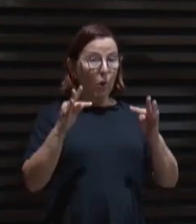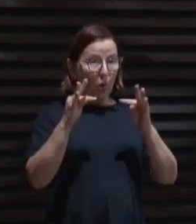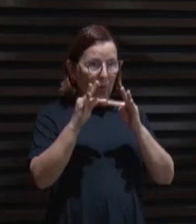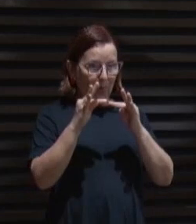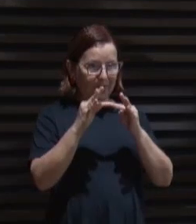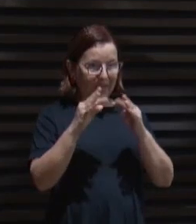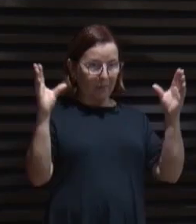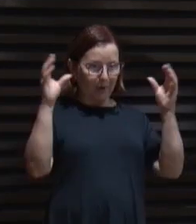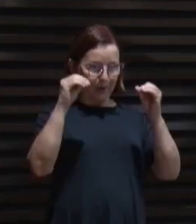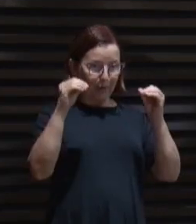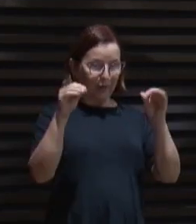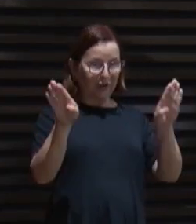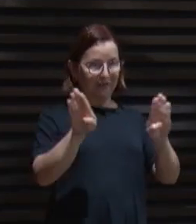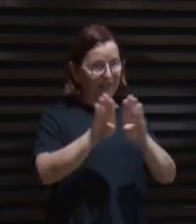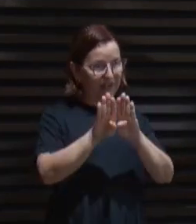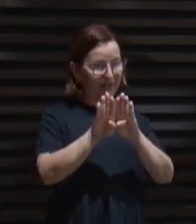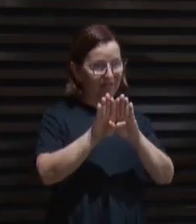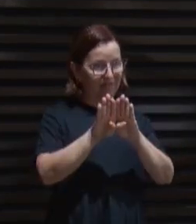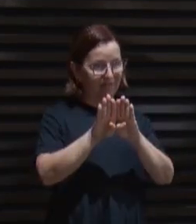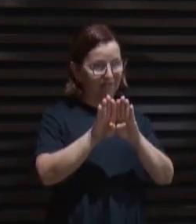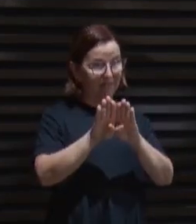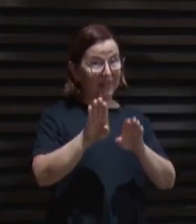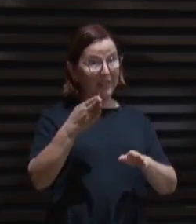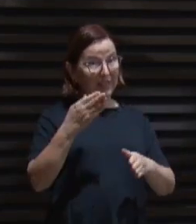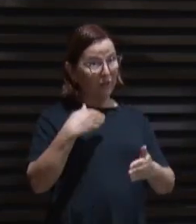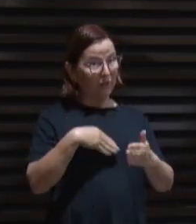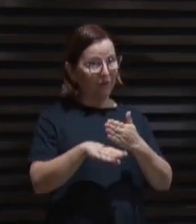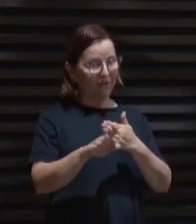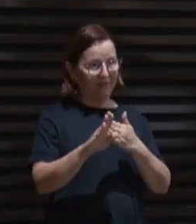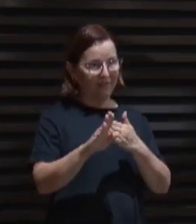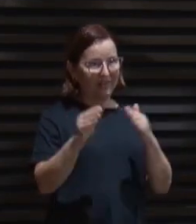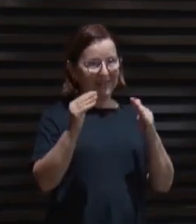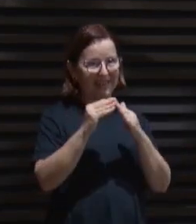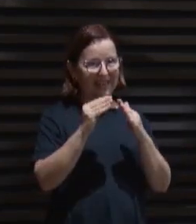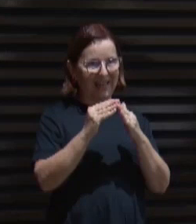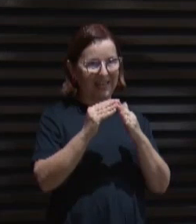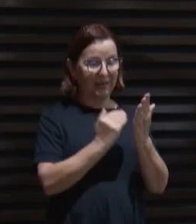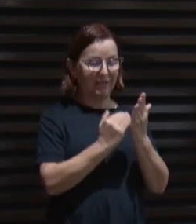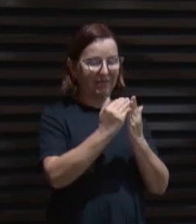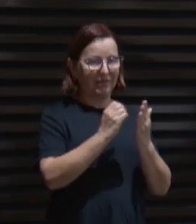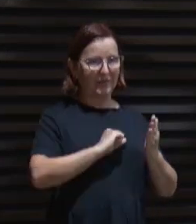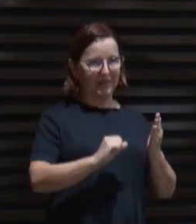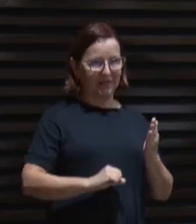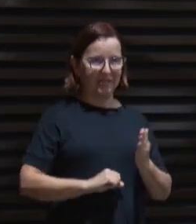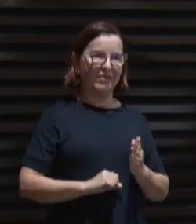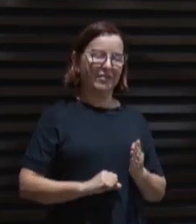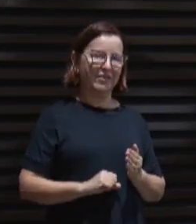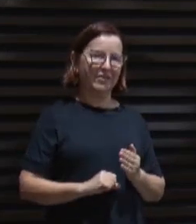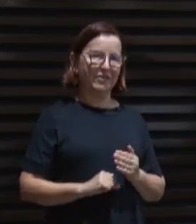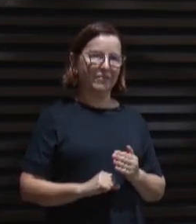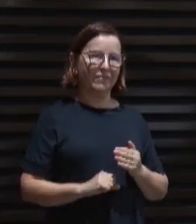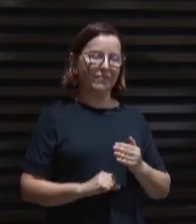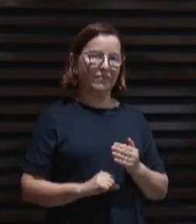fechado. Eles foram agora se reunir na casa do sumo sacerdote,